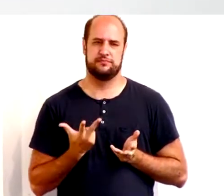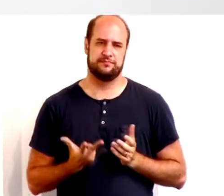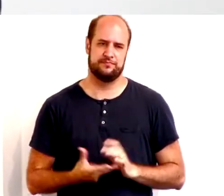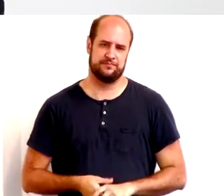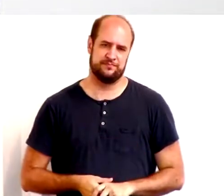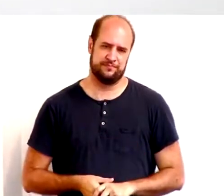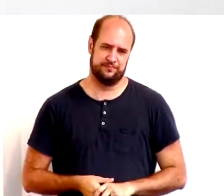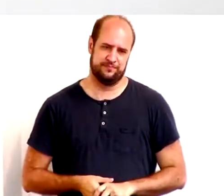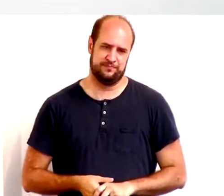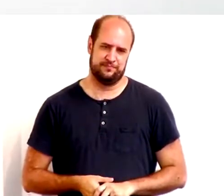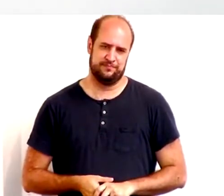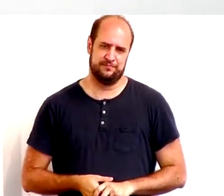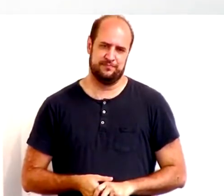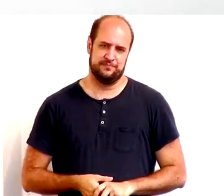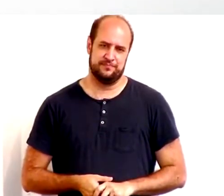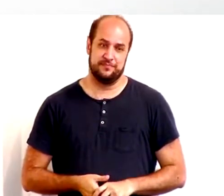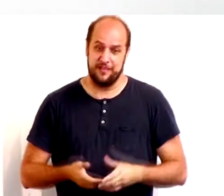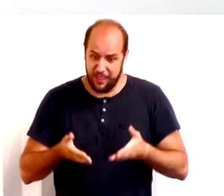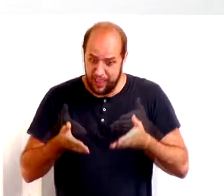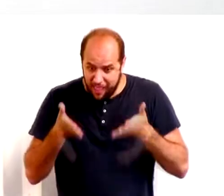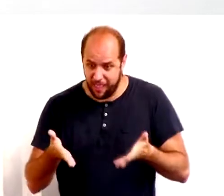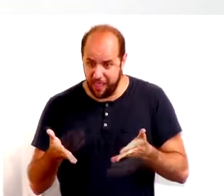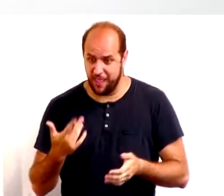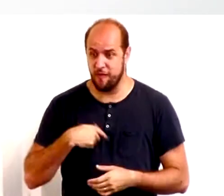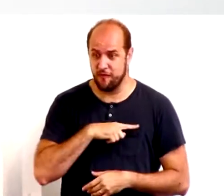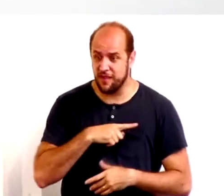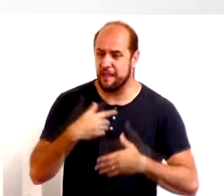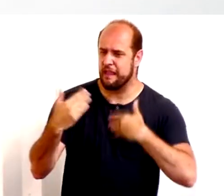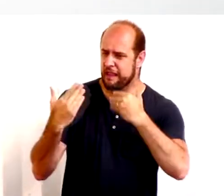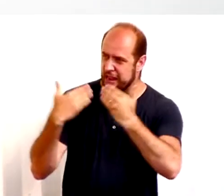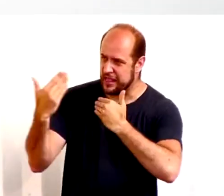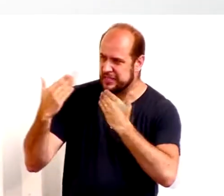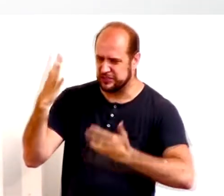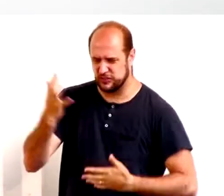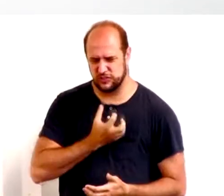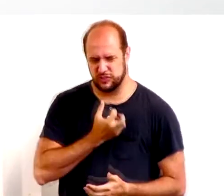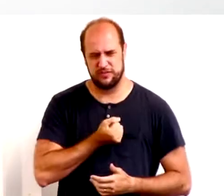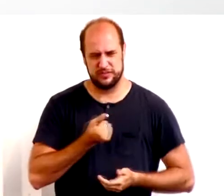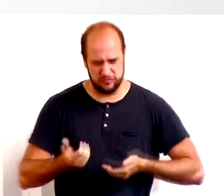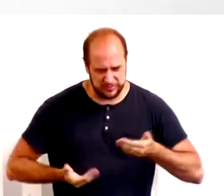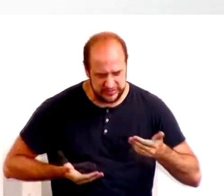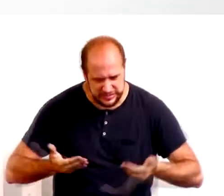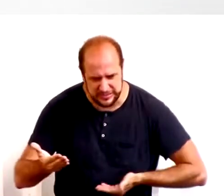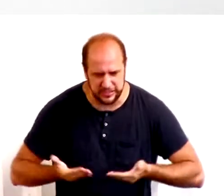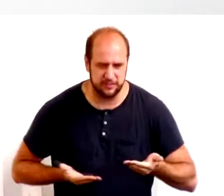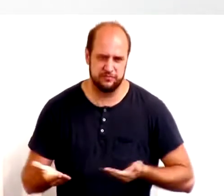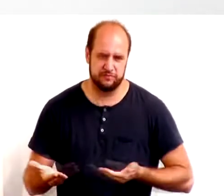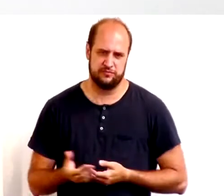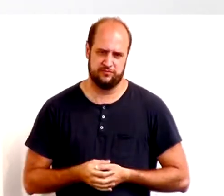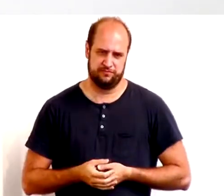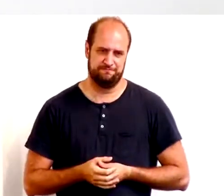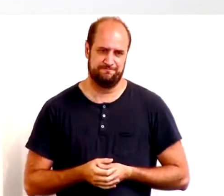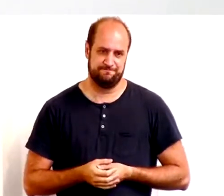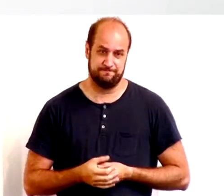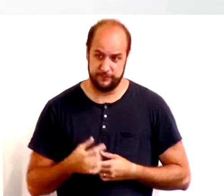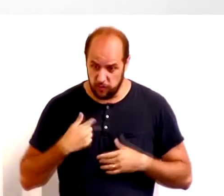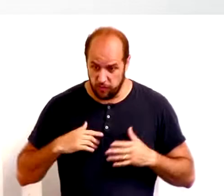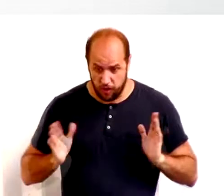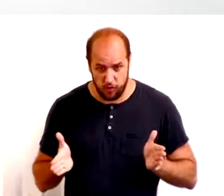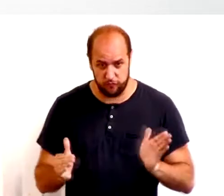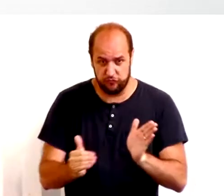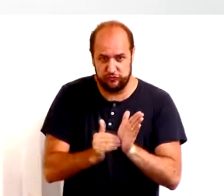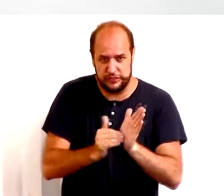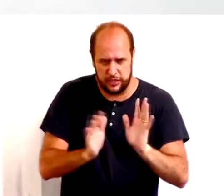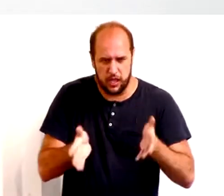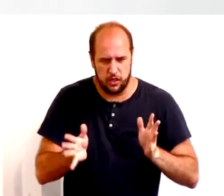Esse é o ponto. É aí que a gente mostra a relação entre salvação e serviço. E eu caminho aqui indo para o